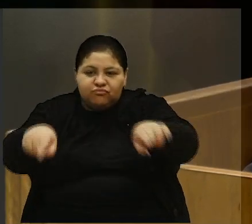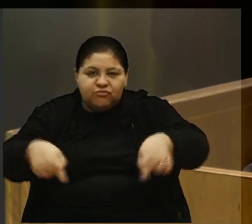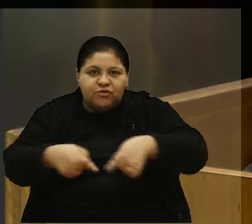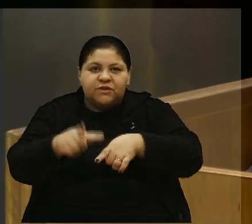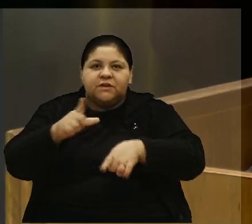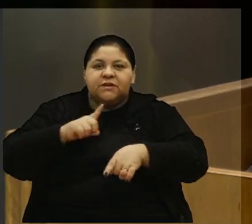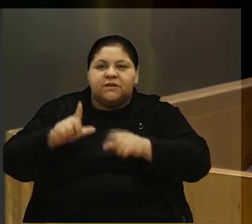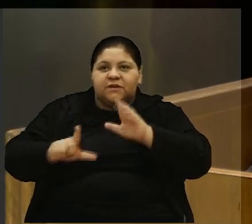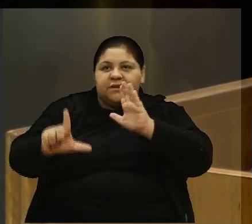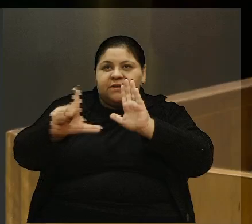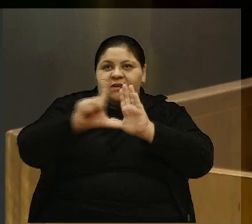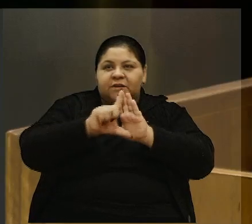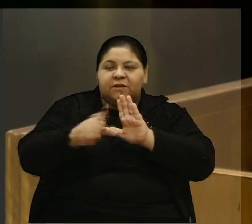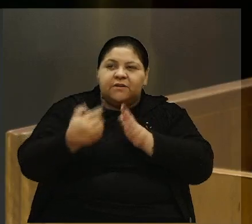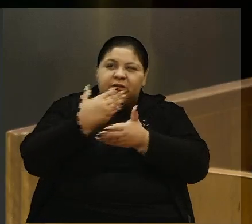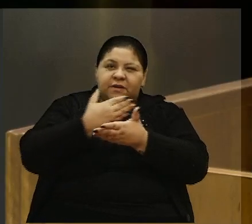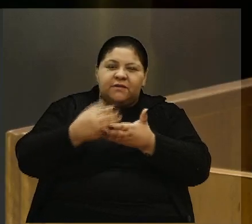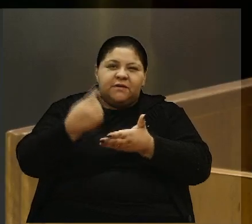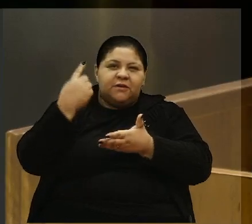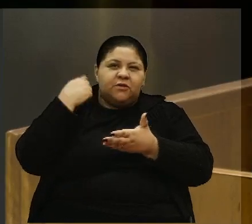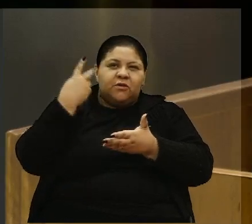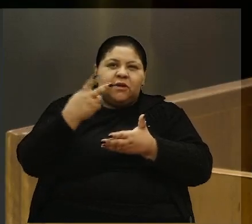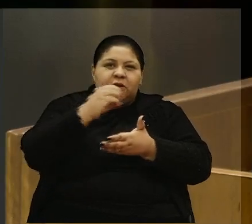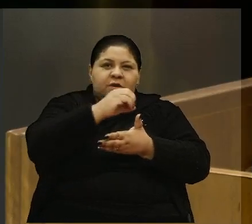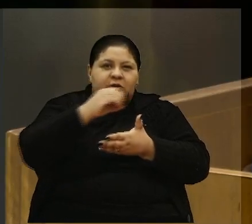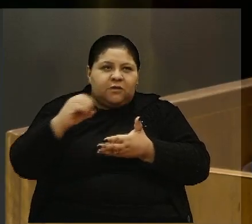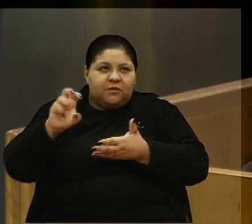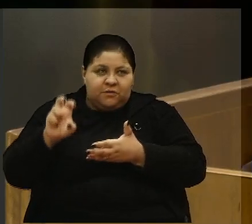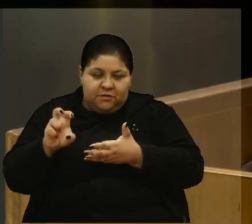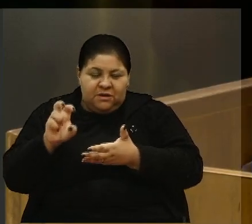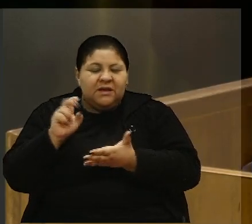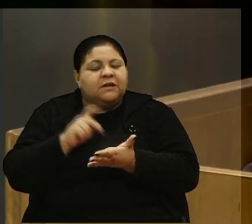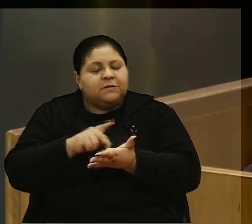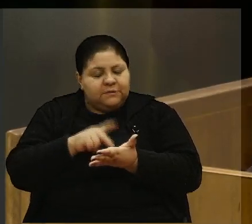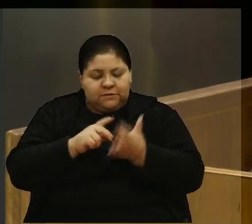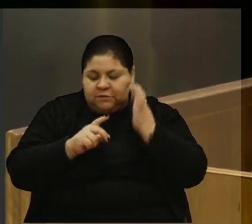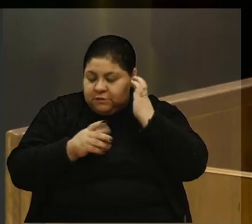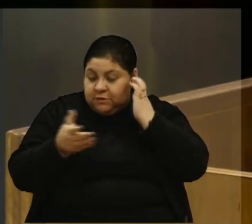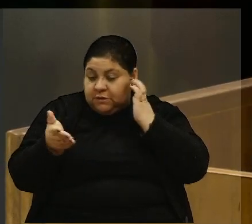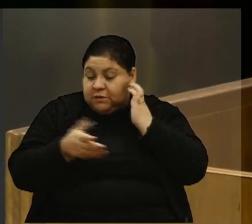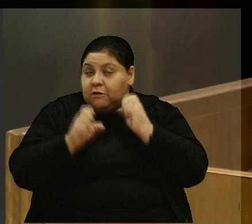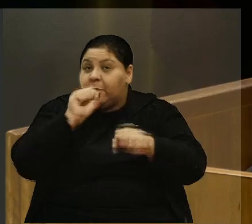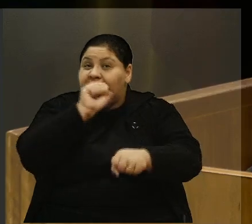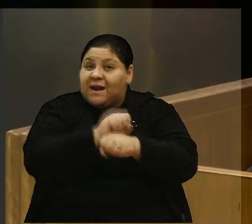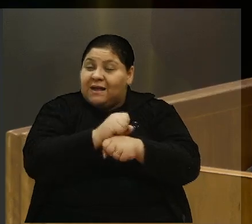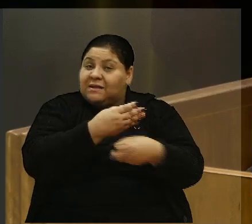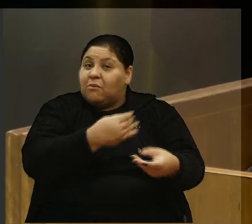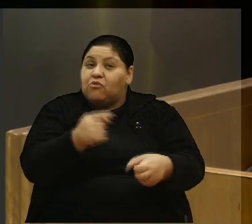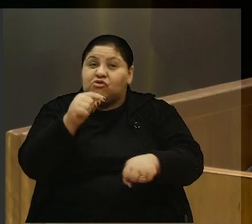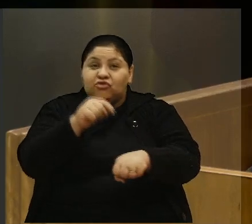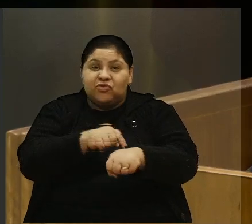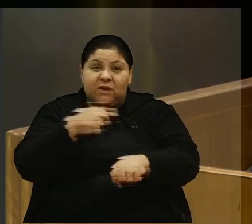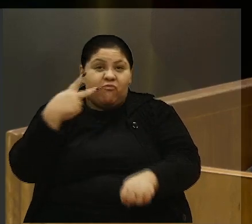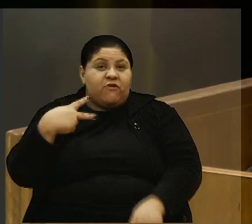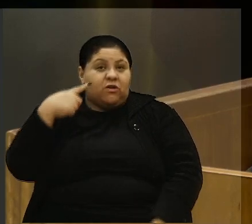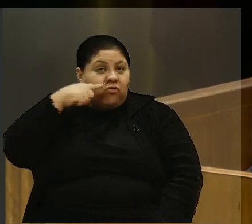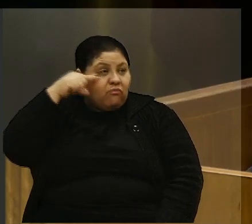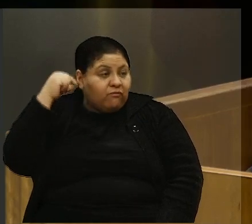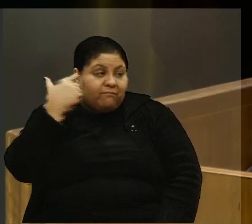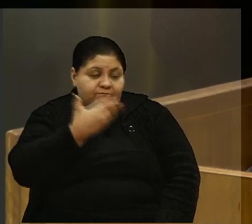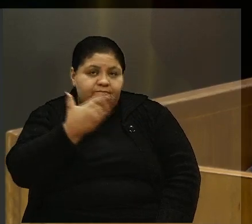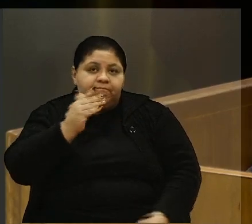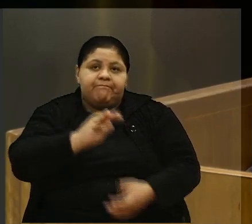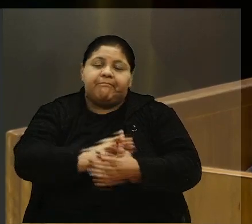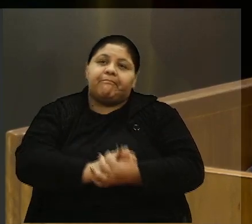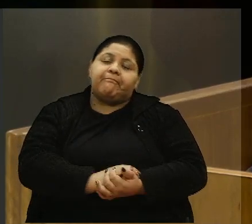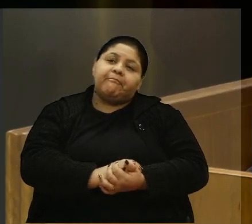temos a legislação que vem lá de 2005 e ela, de fato, ficou parada no tempo, vereador Aldonei. Ficou parada no